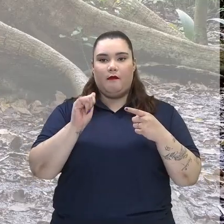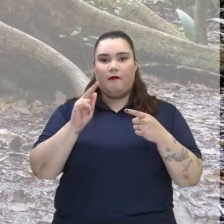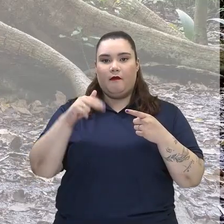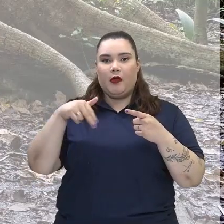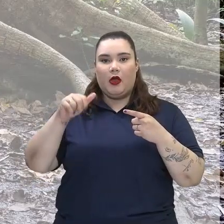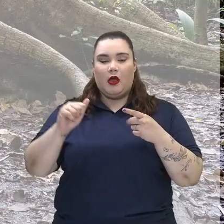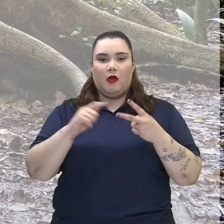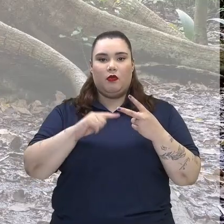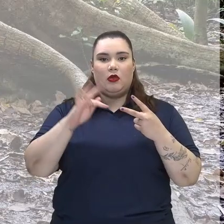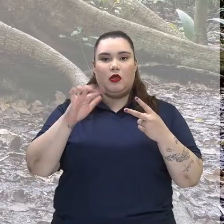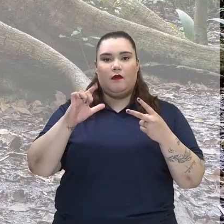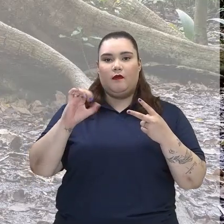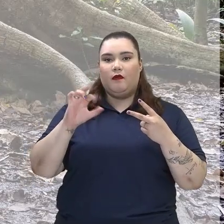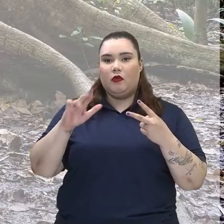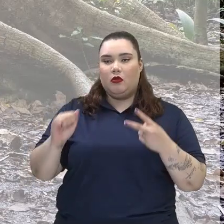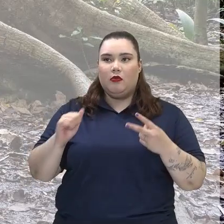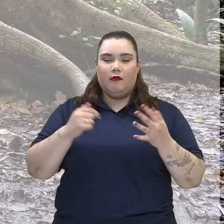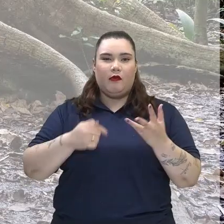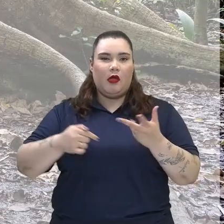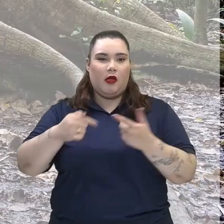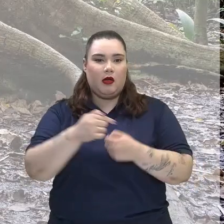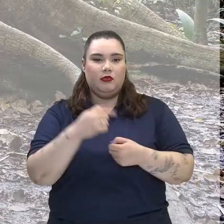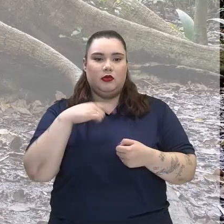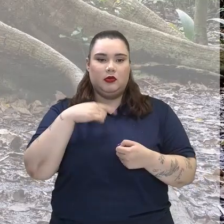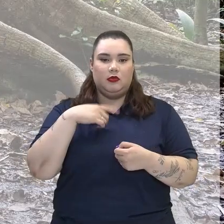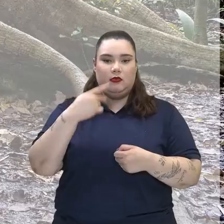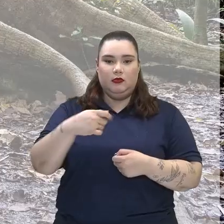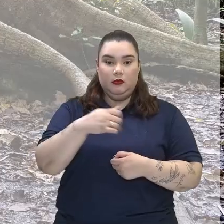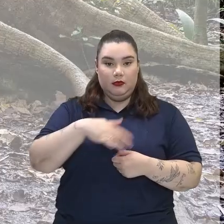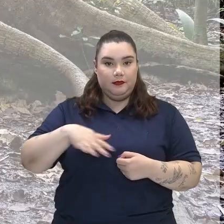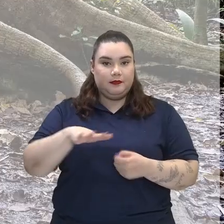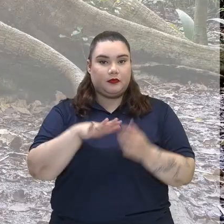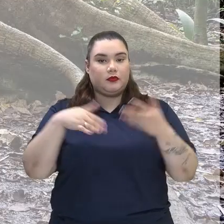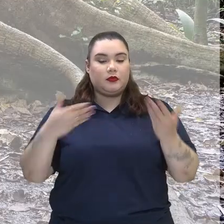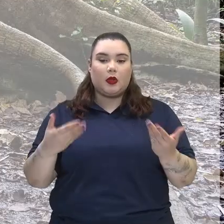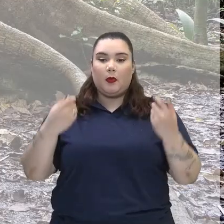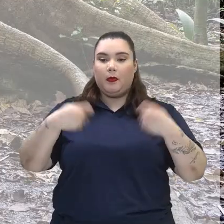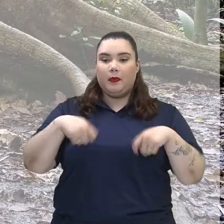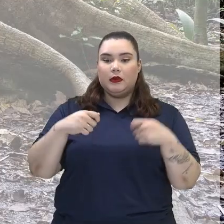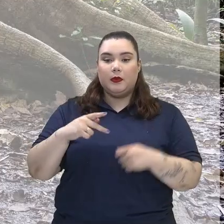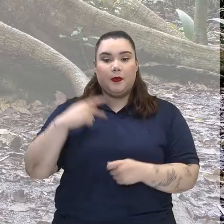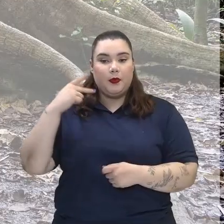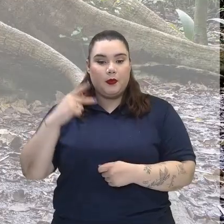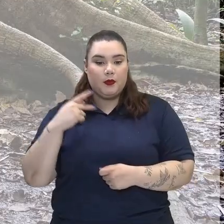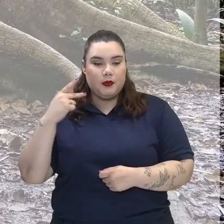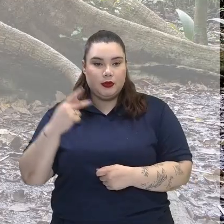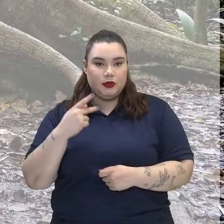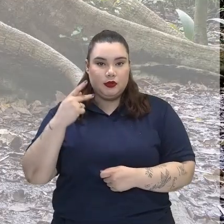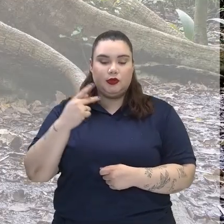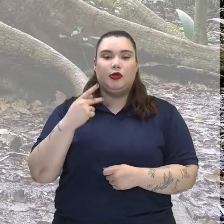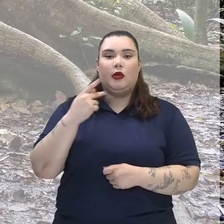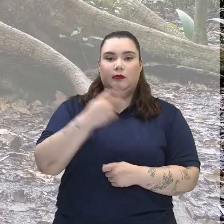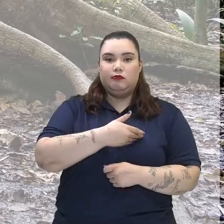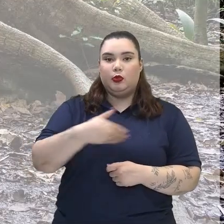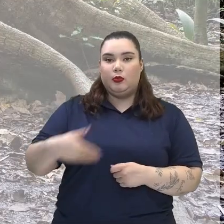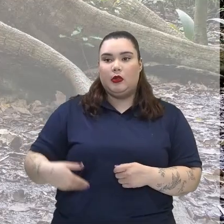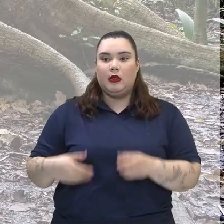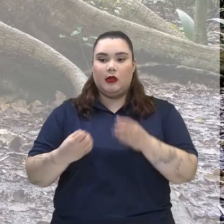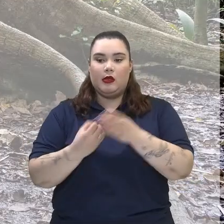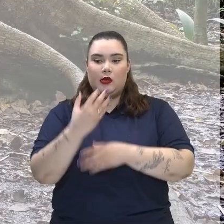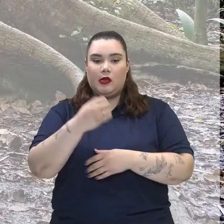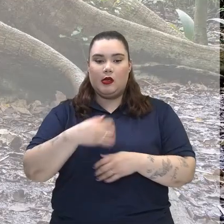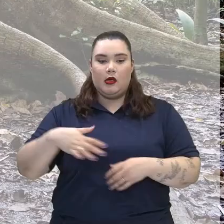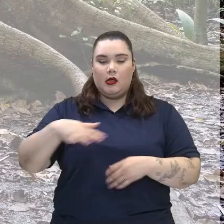território. E a gente precisa de políticas públicas que criem espaços que possam proteger